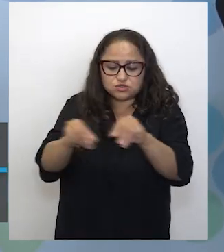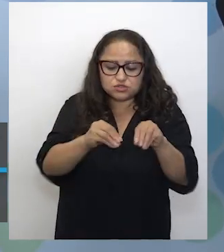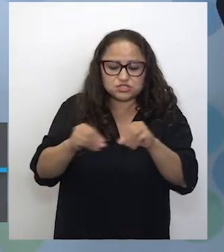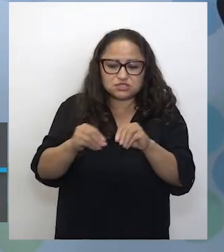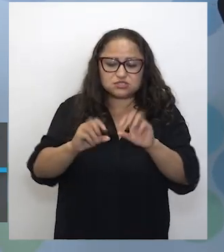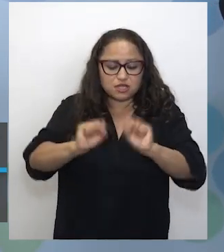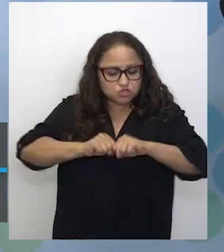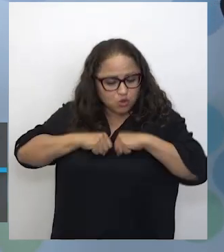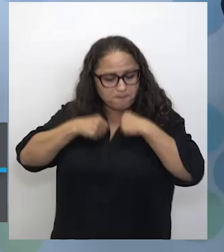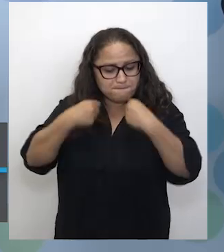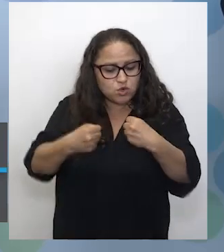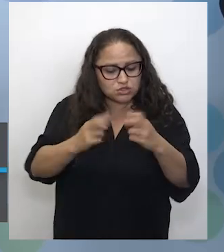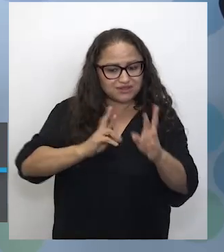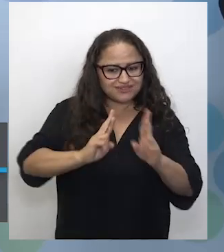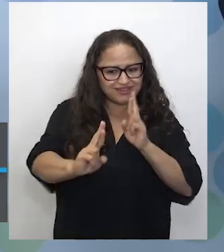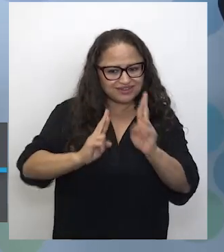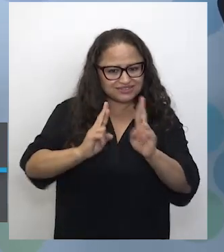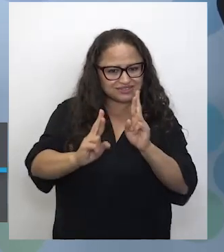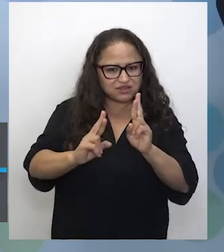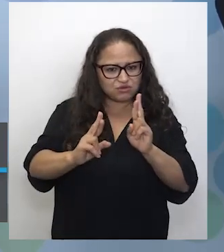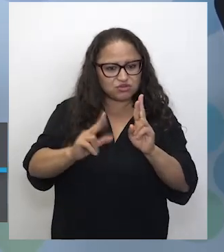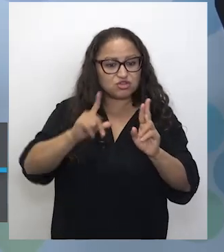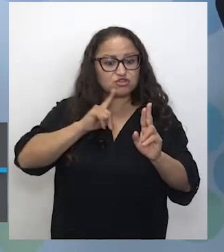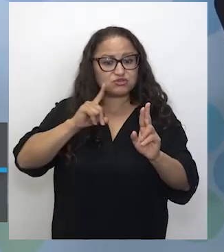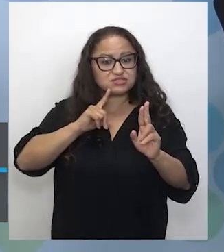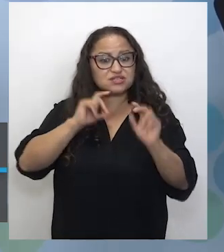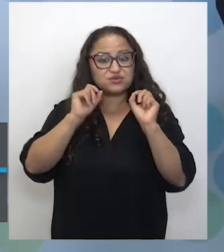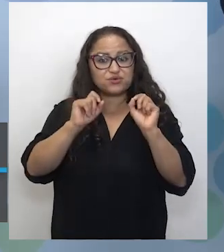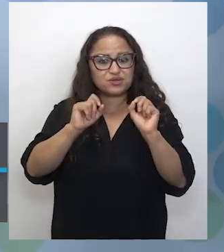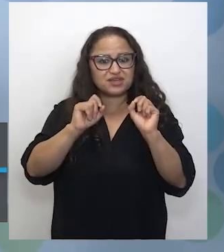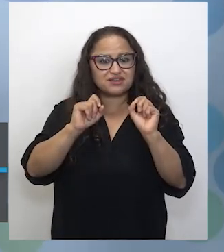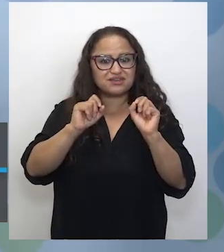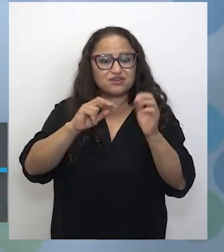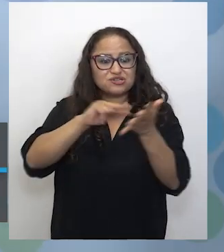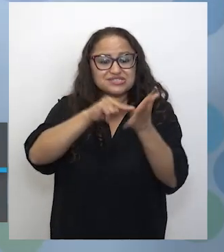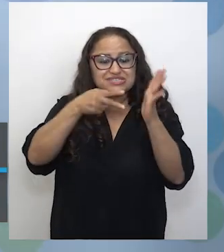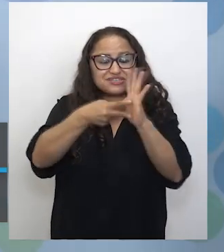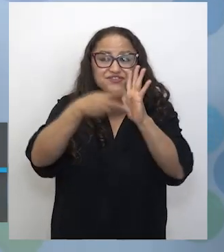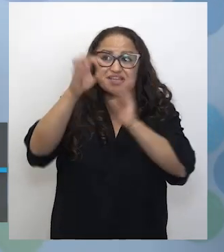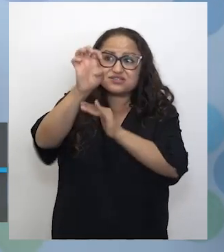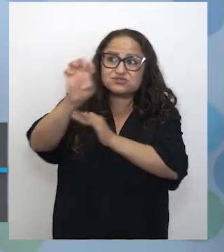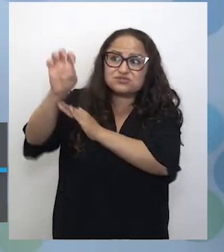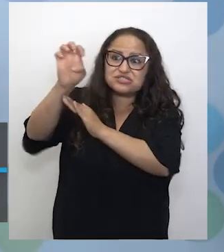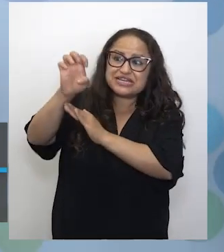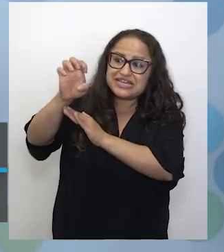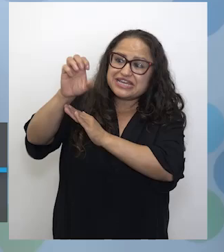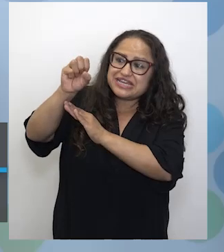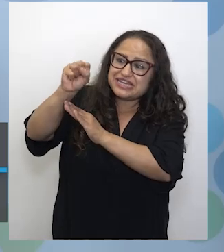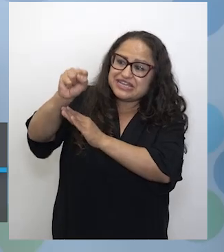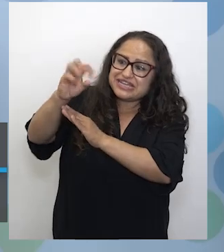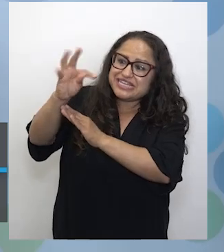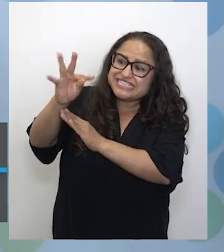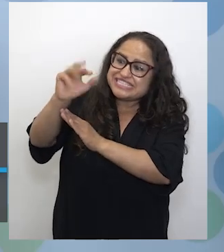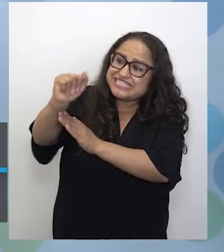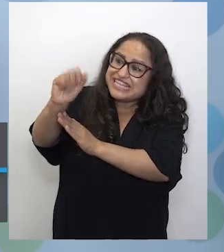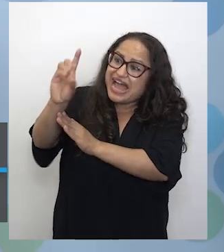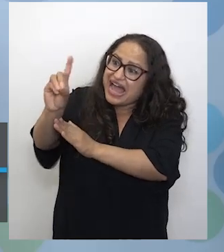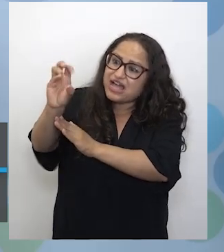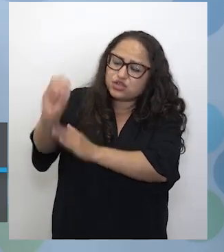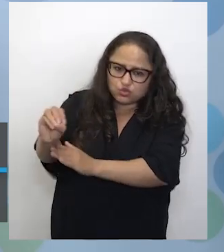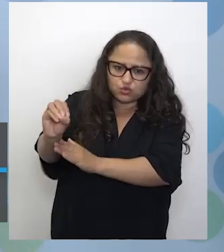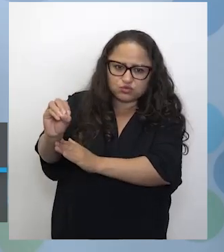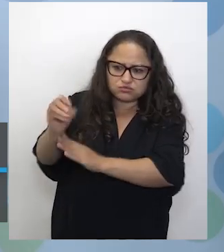de poder, nós pensamos na definição de Estado, né? Que Estado nas suas partes constituintes, nós precisamos